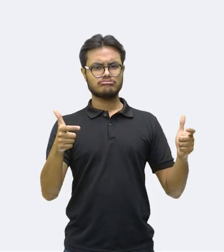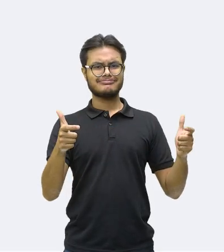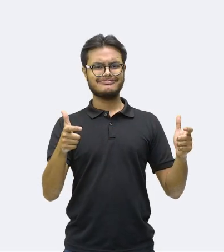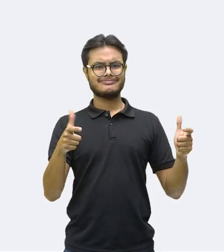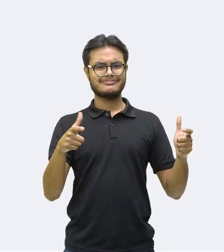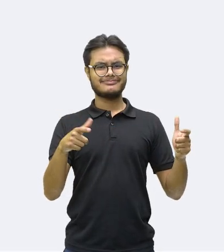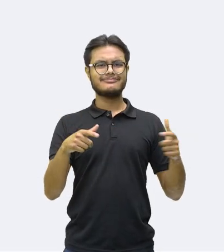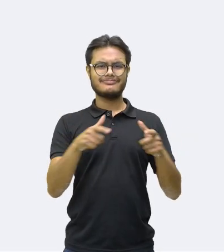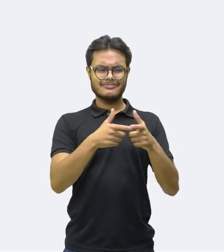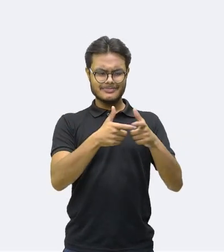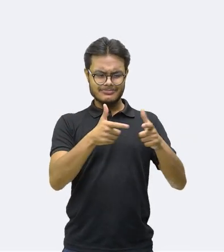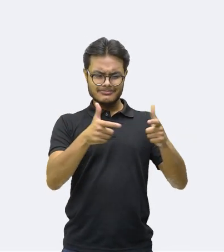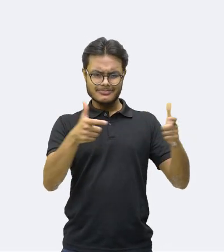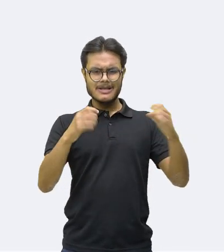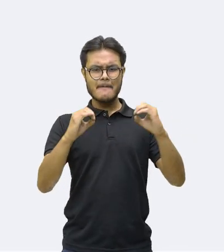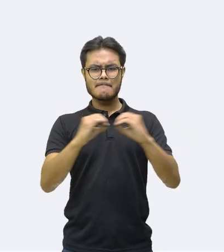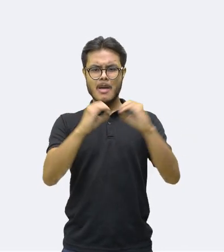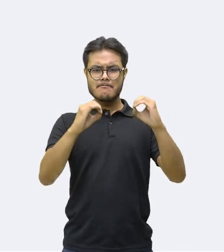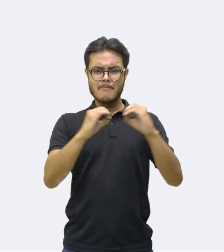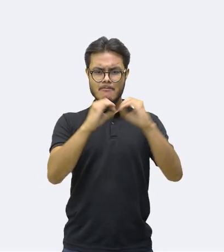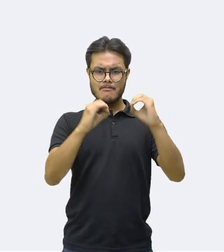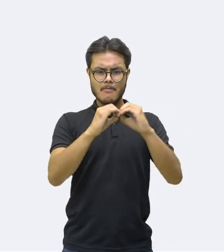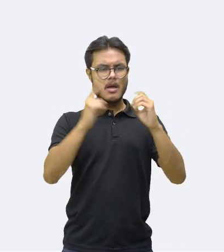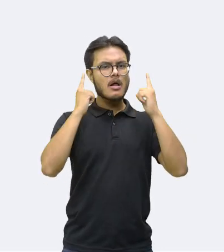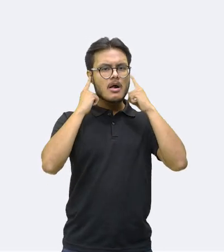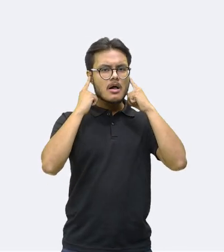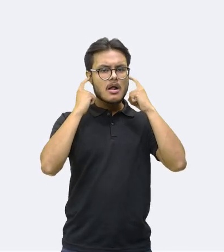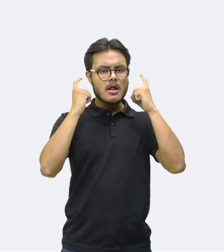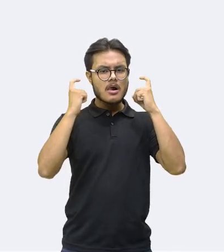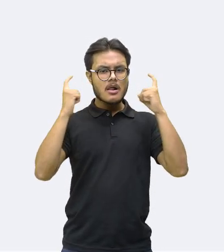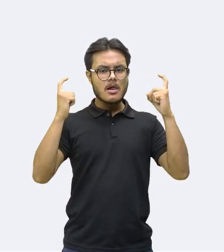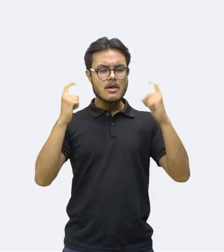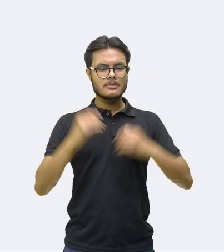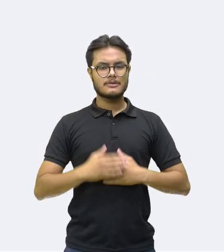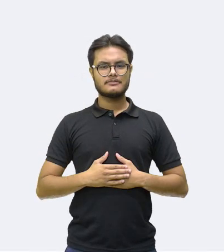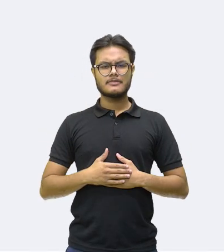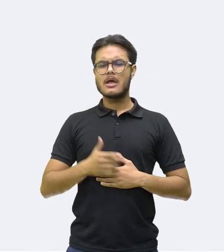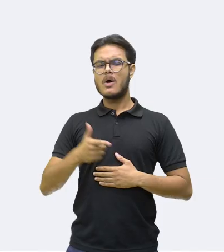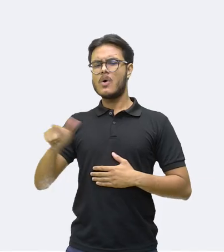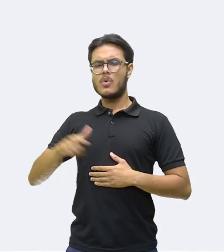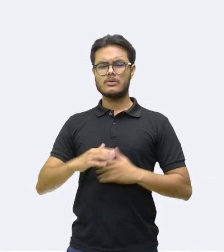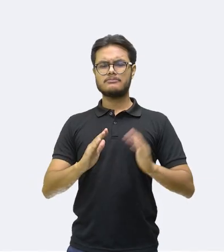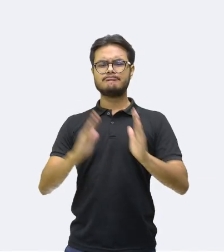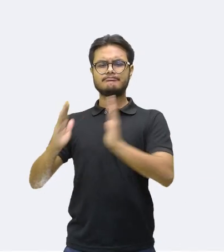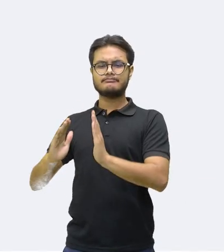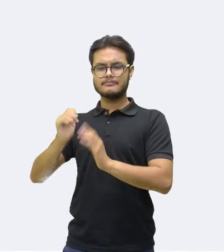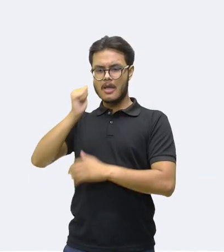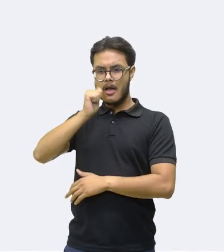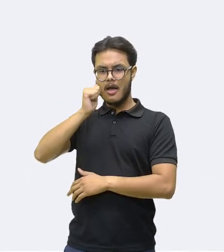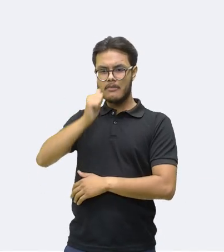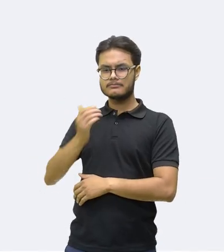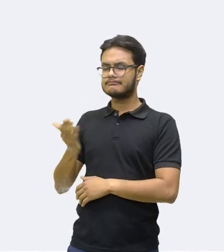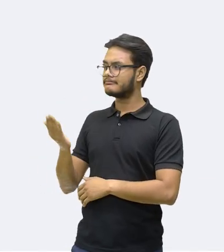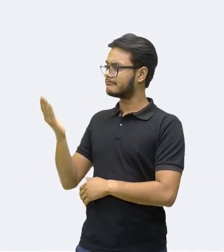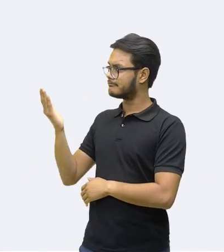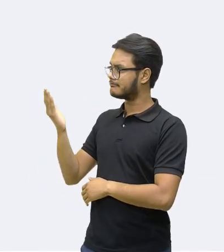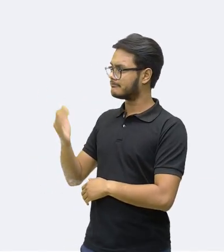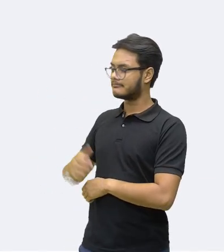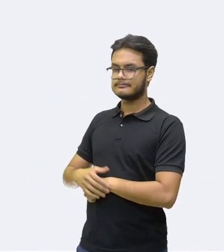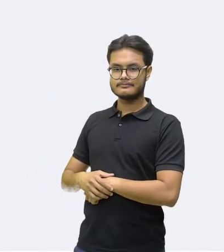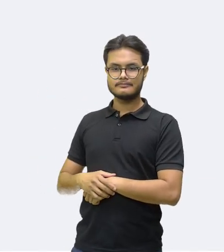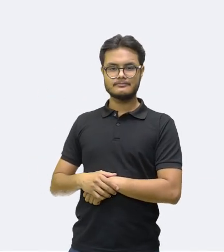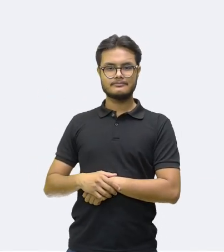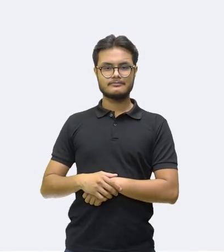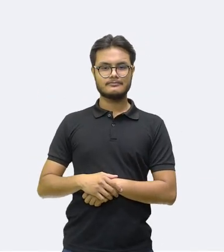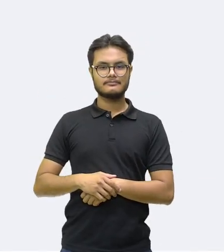tem, claro, colisão entre moléculas gerando som. Olha outra figura que aparece do lado de lá, um alto-falante vibrando a película